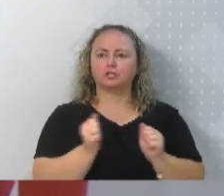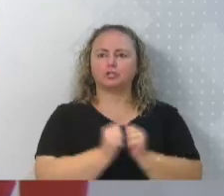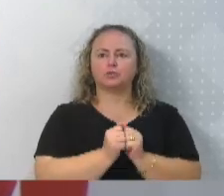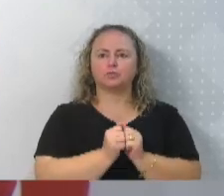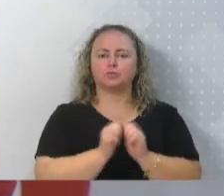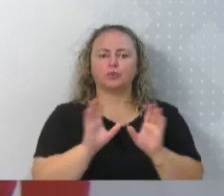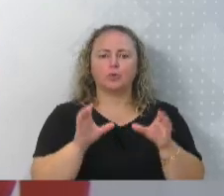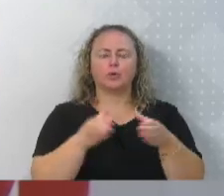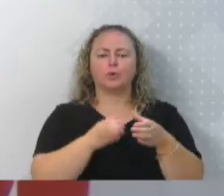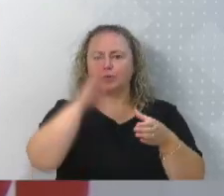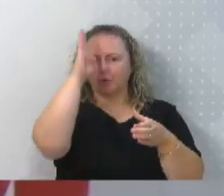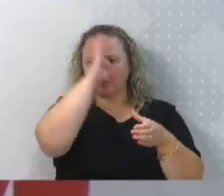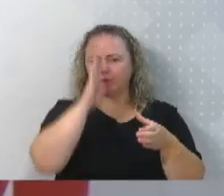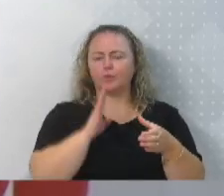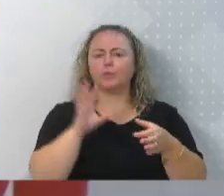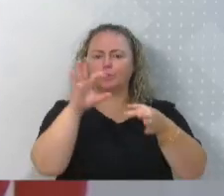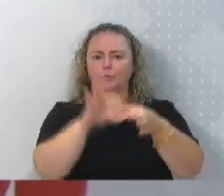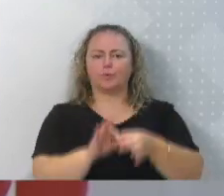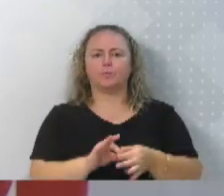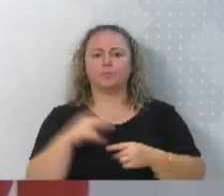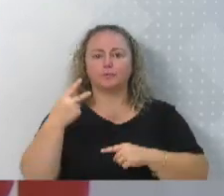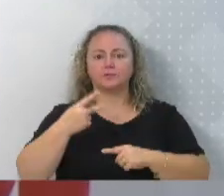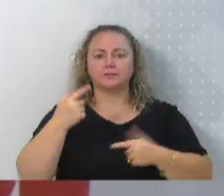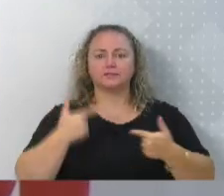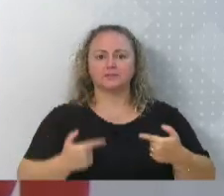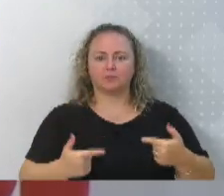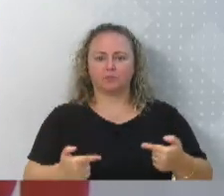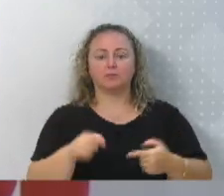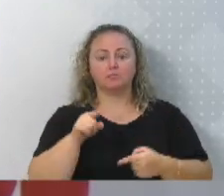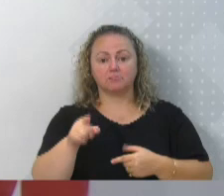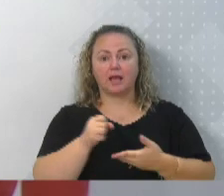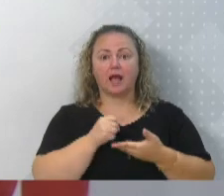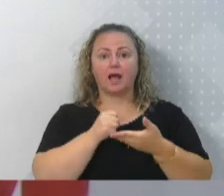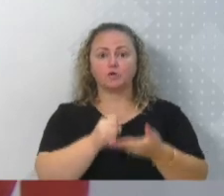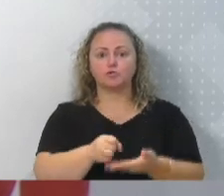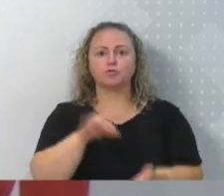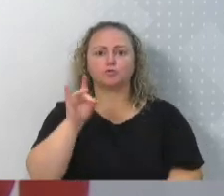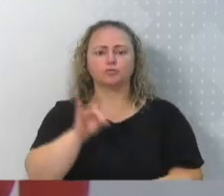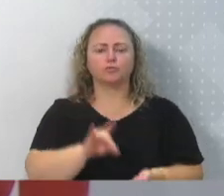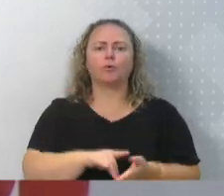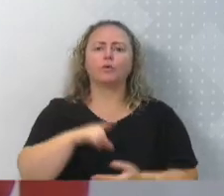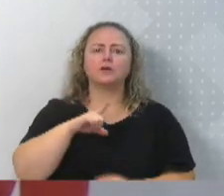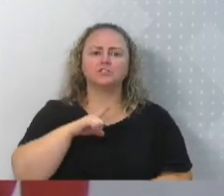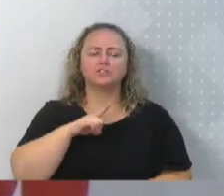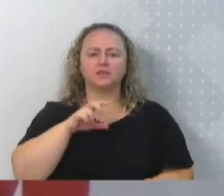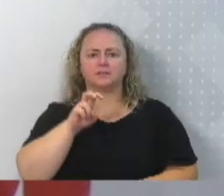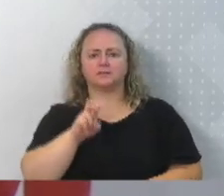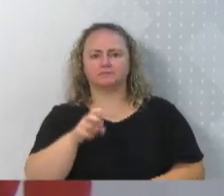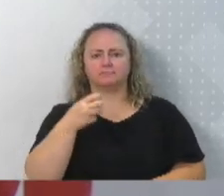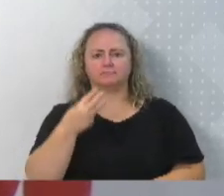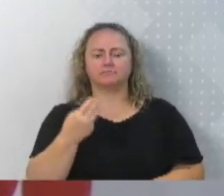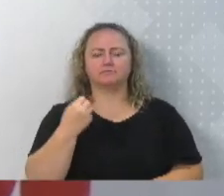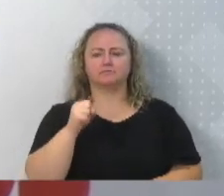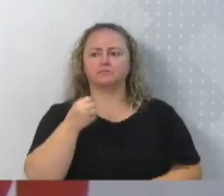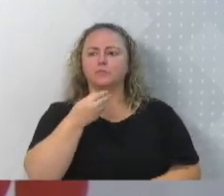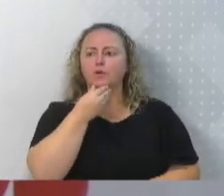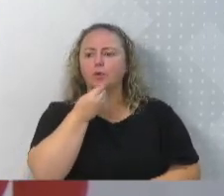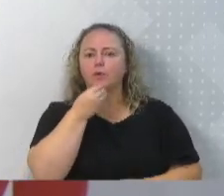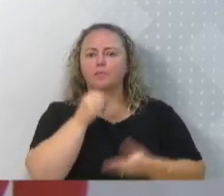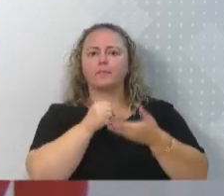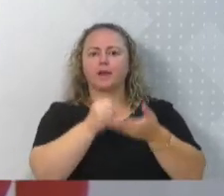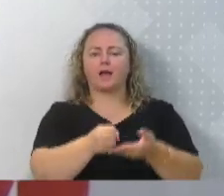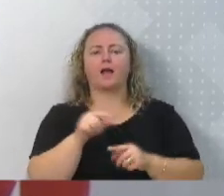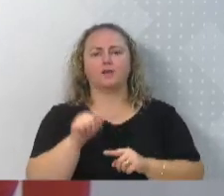expedicionária brasileira né na Segunda Guerra contribuindo com o contingente de 538 homens né